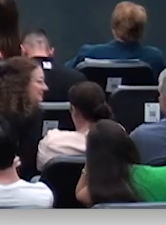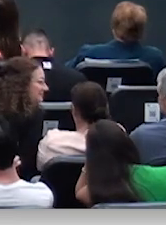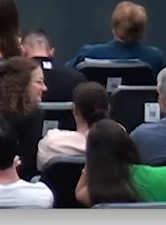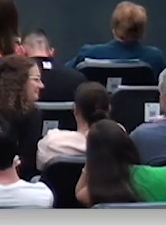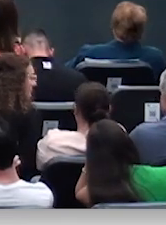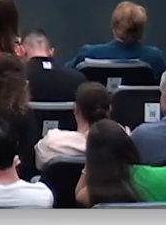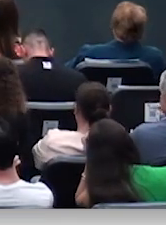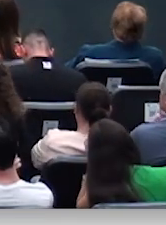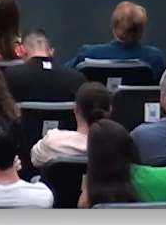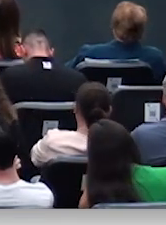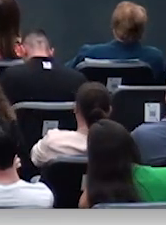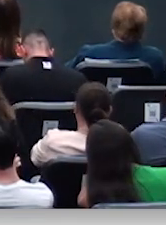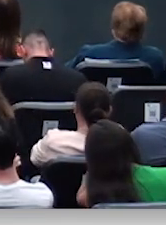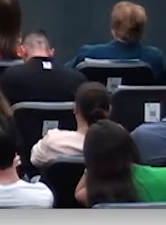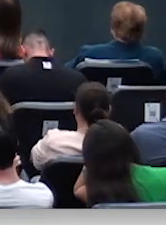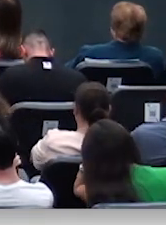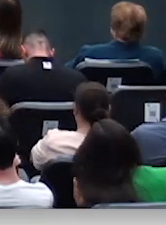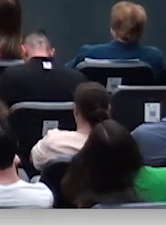Isso aí.